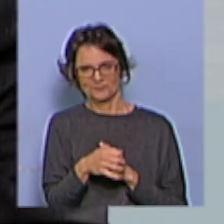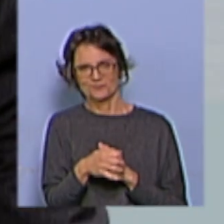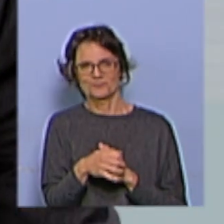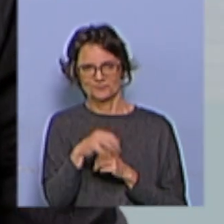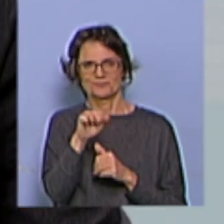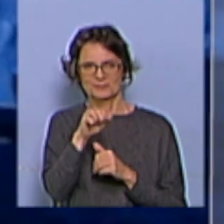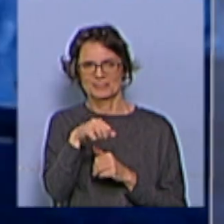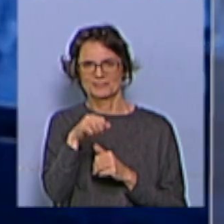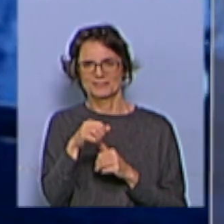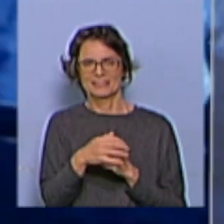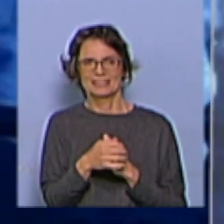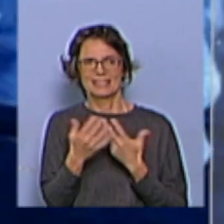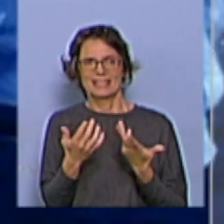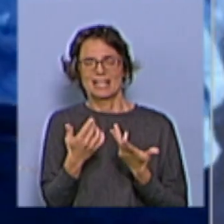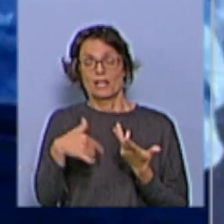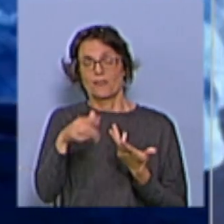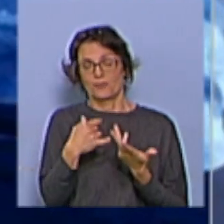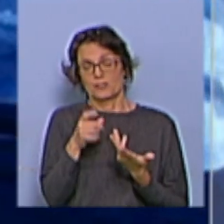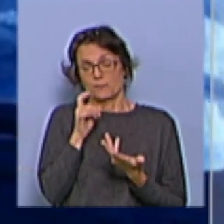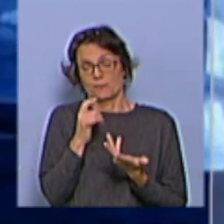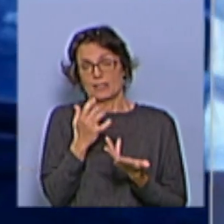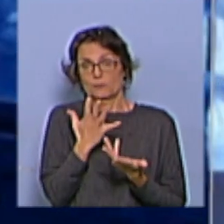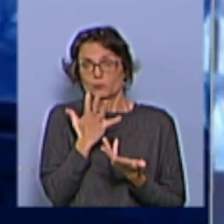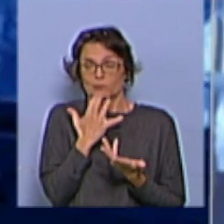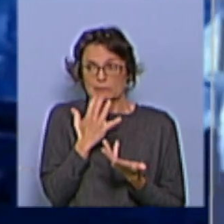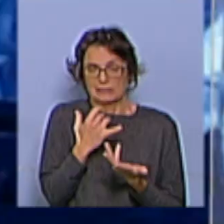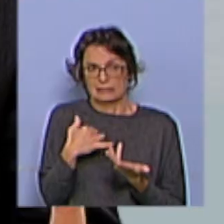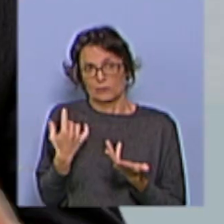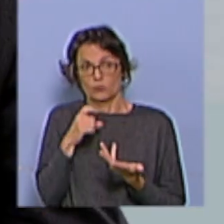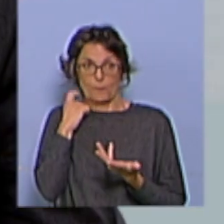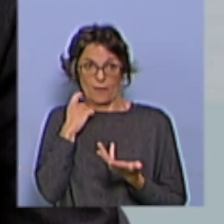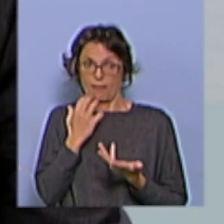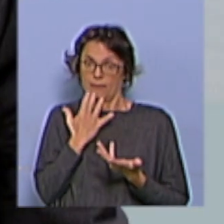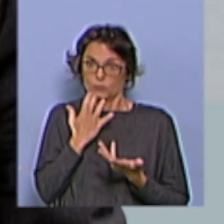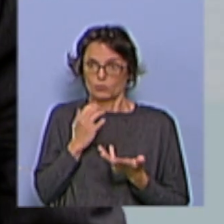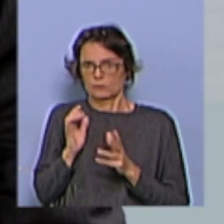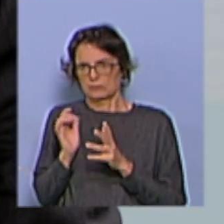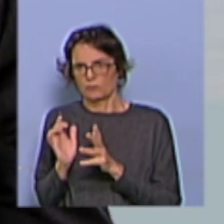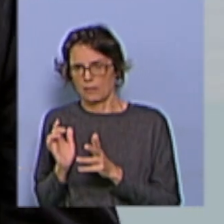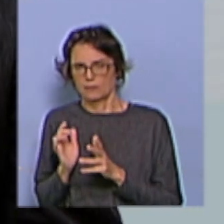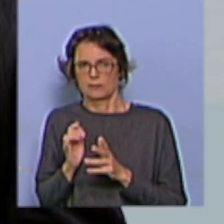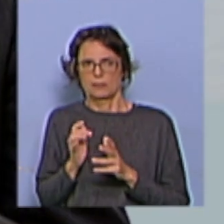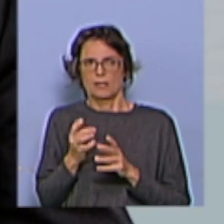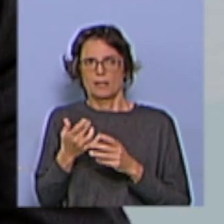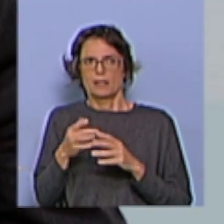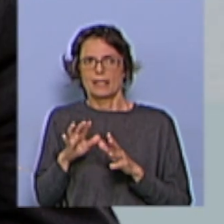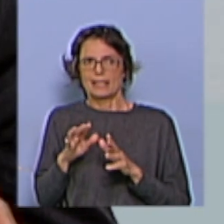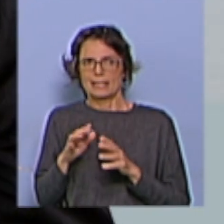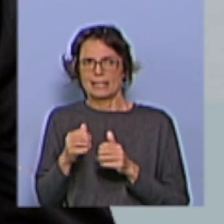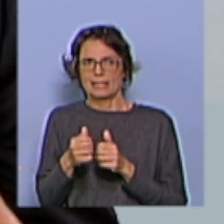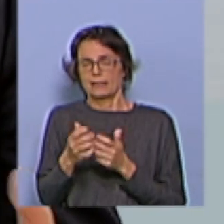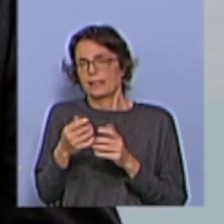no sentido da proteção, etc. Tudo muito controlado, tinha de ser, naturalmente, mas isso nos